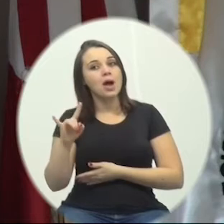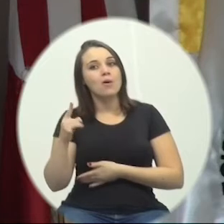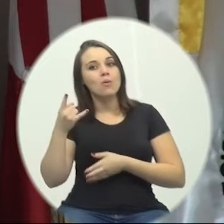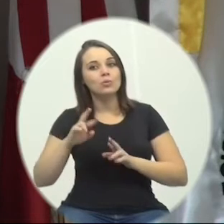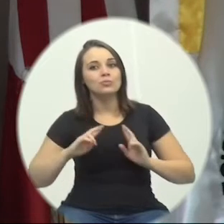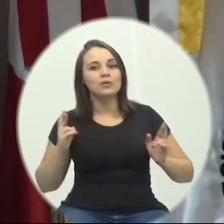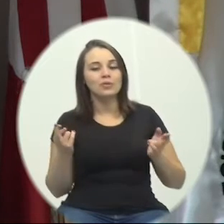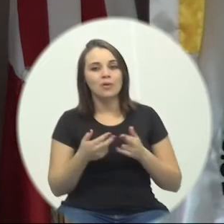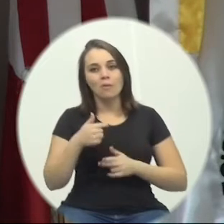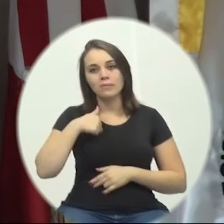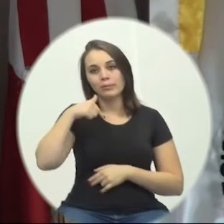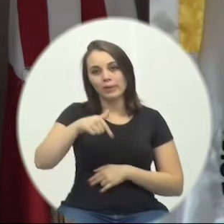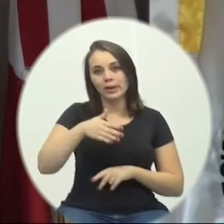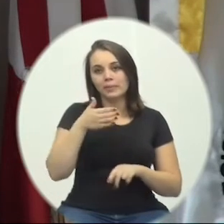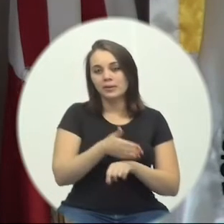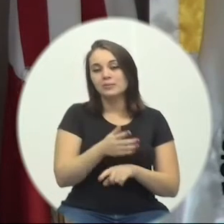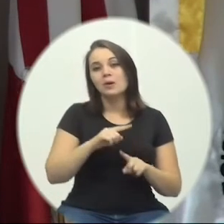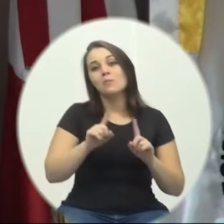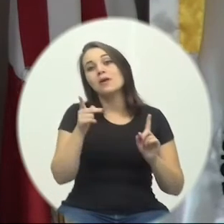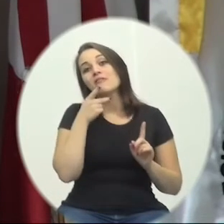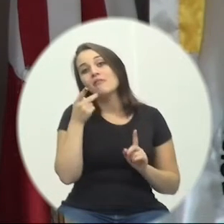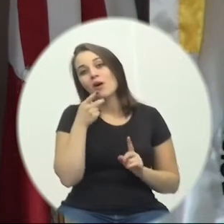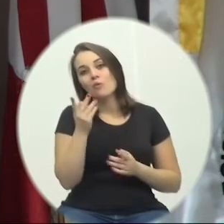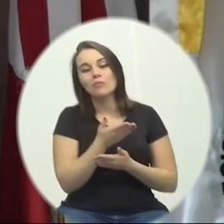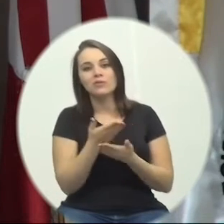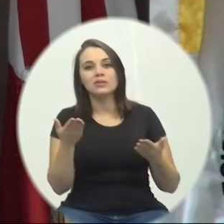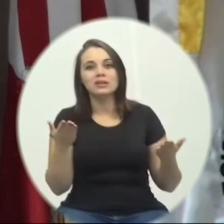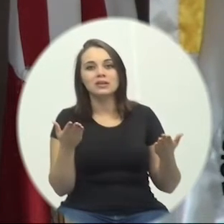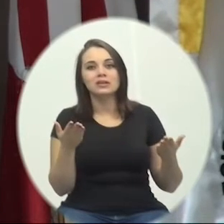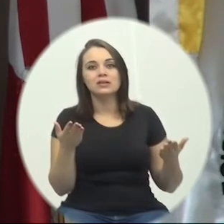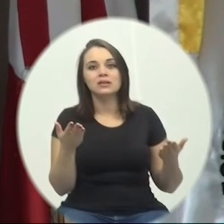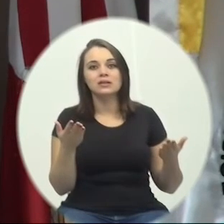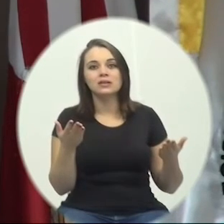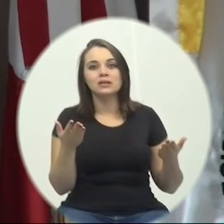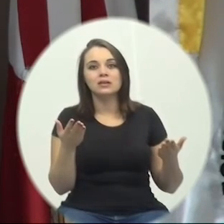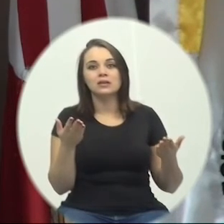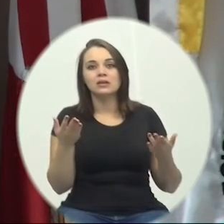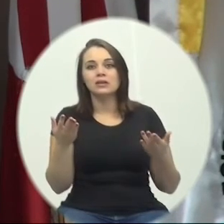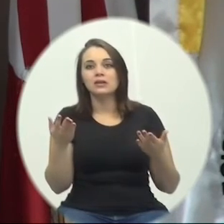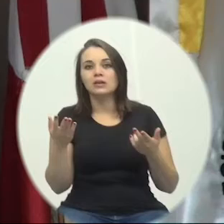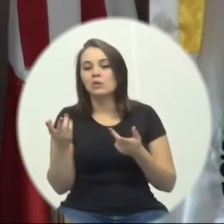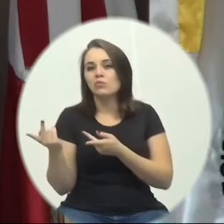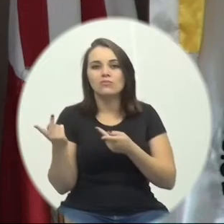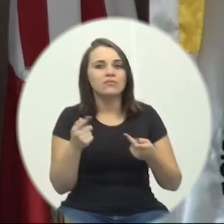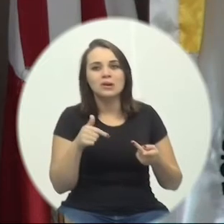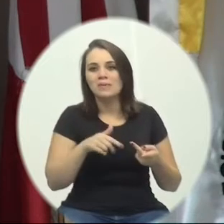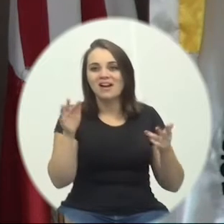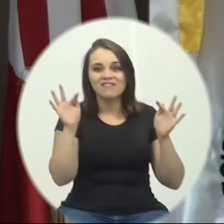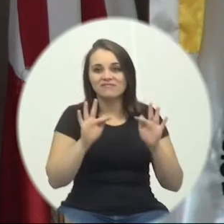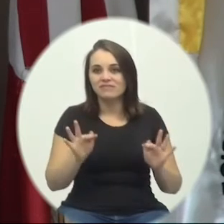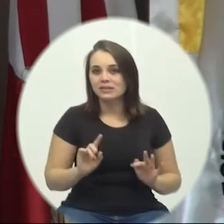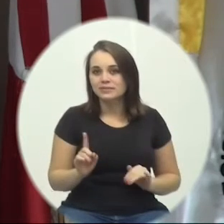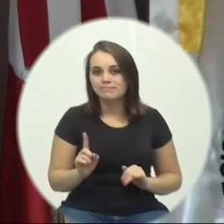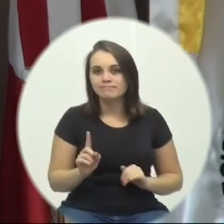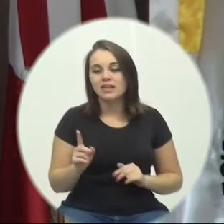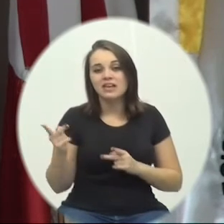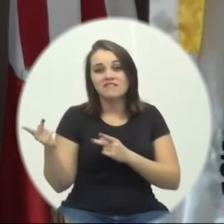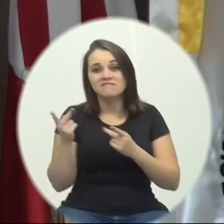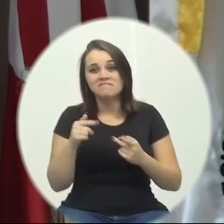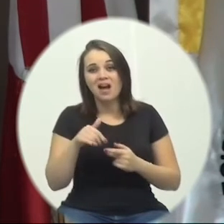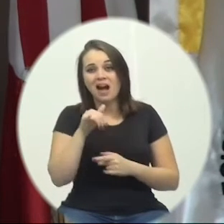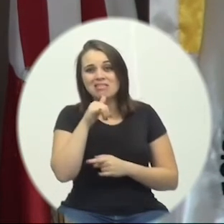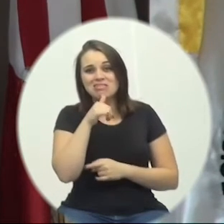sessão, mas eu confesso que eu não tenho vindo para cá com felicidade. Eu tenho vindo para cá com muita